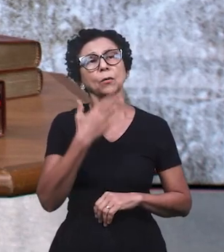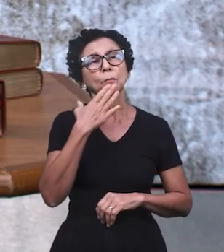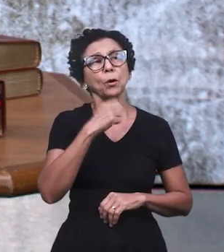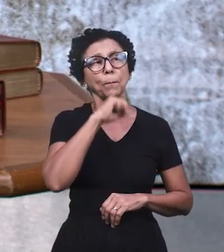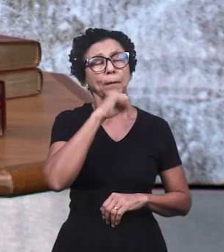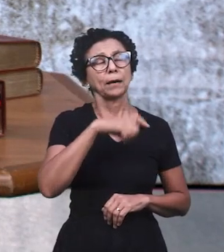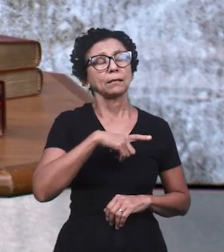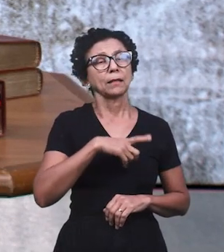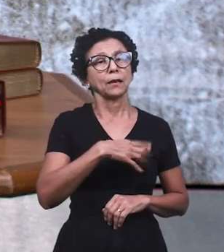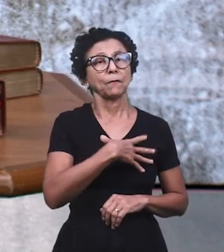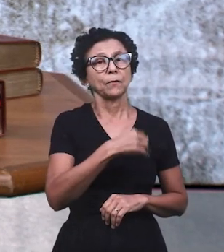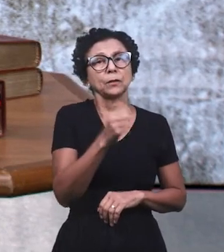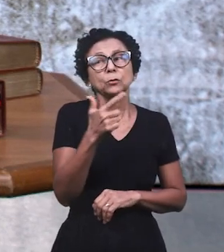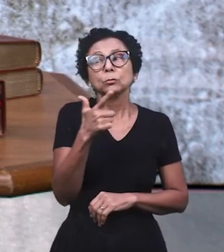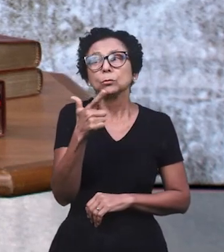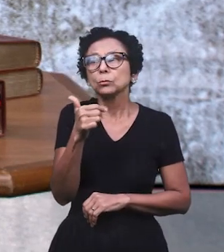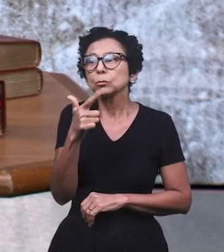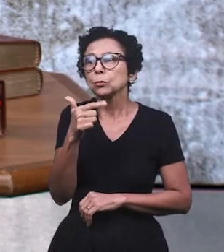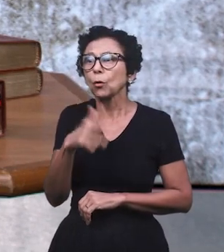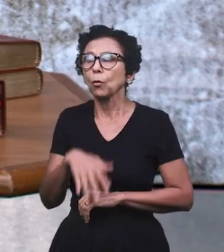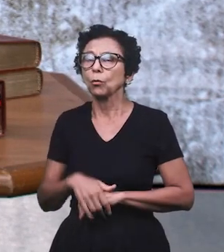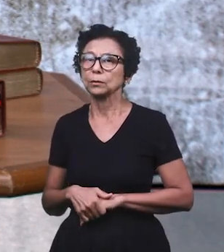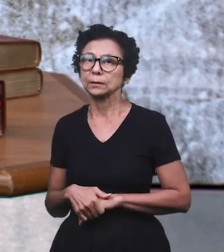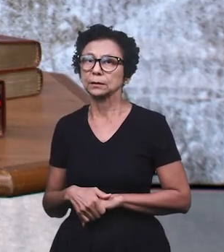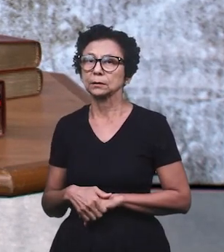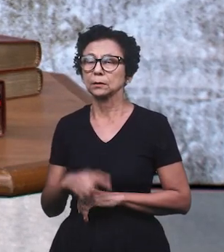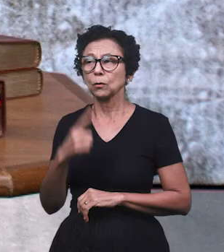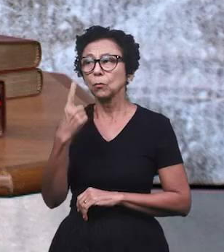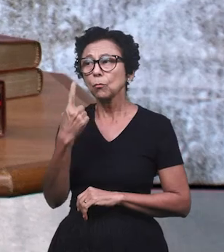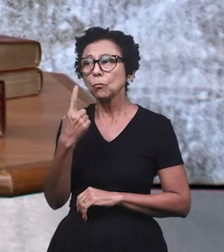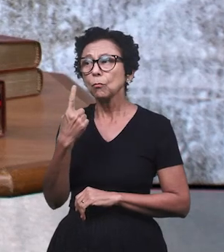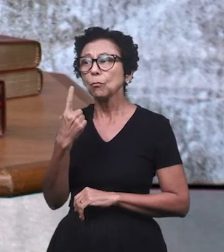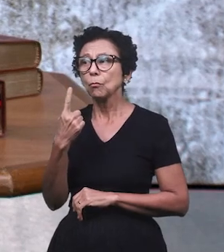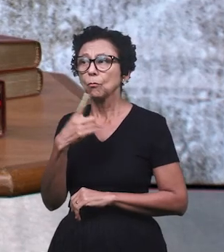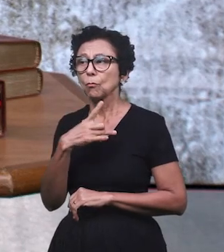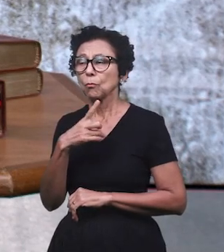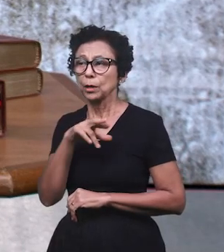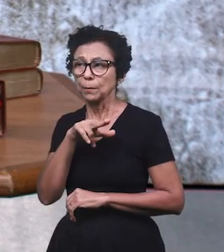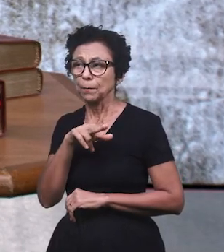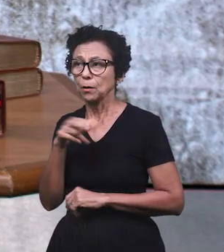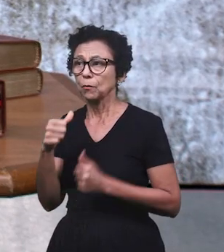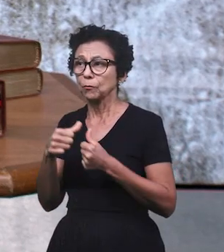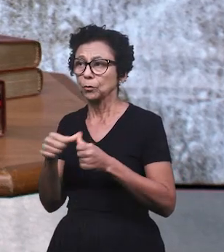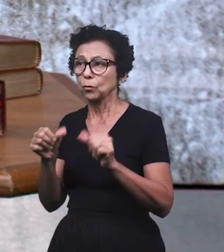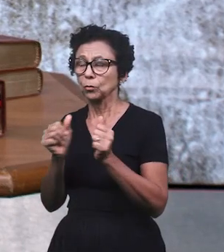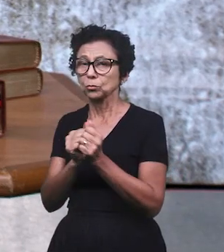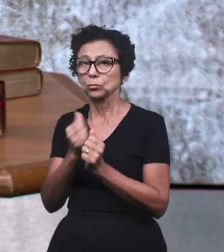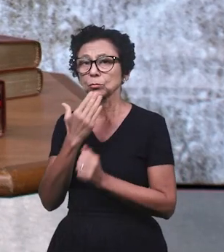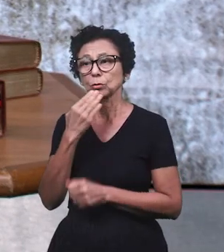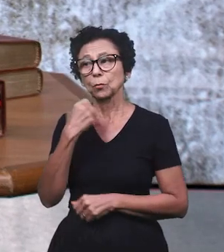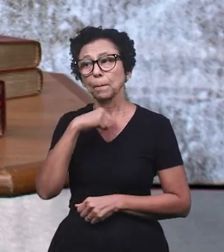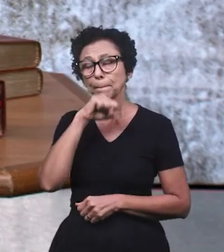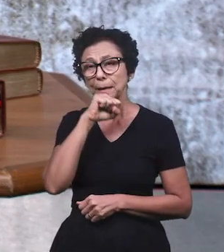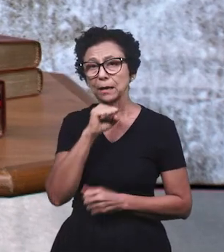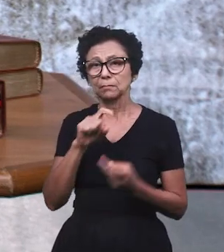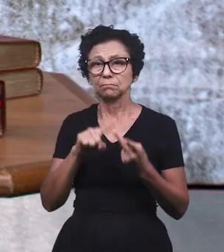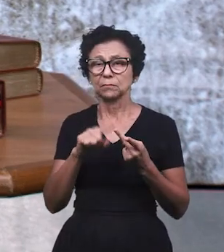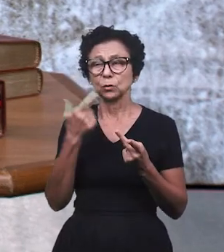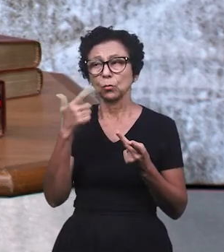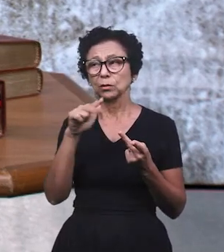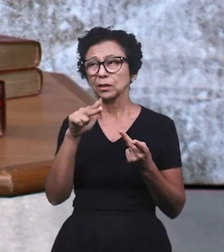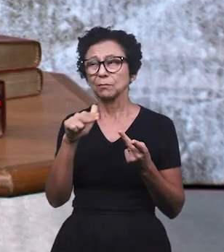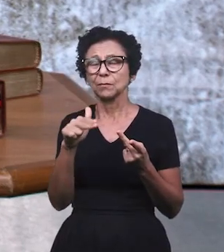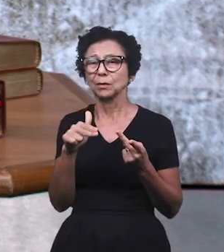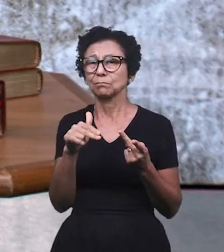não existia mais. Esse um que não existia mais, eles falavam a respeito de José. E